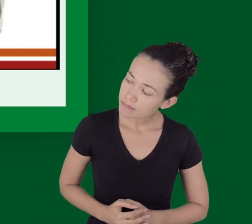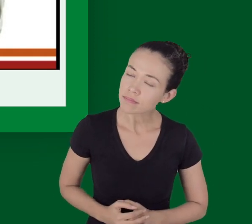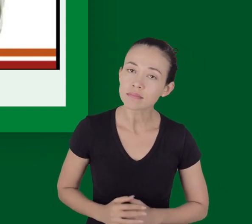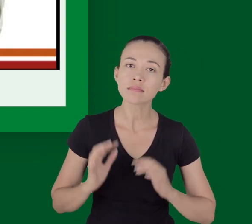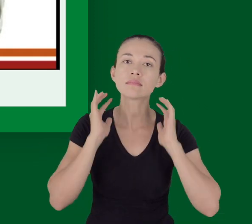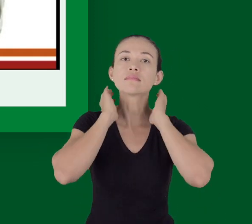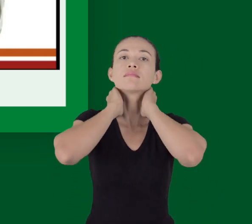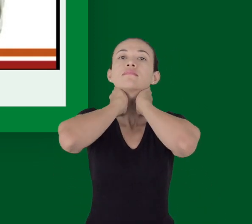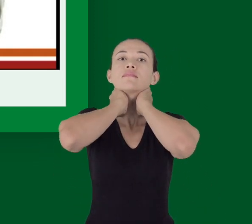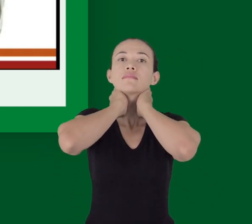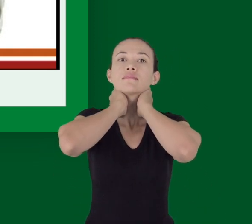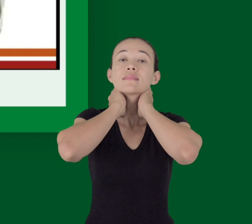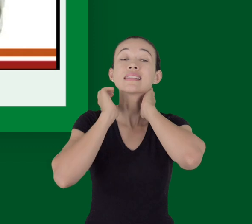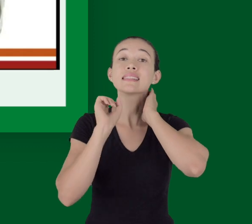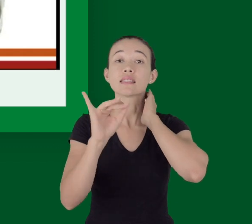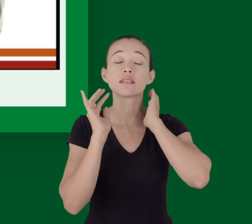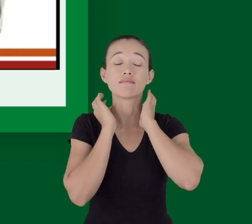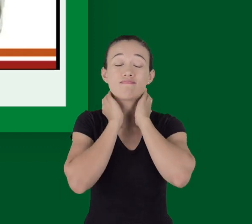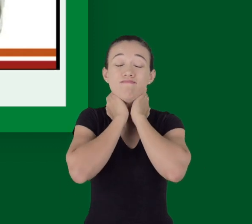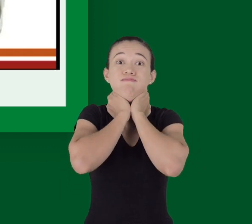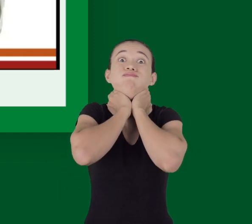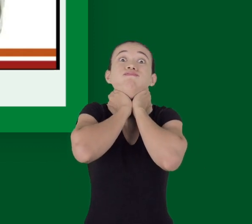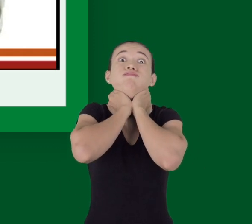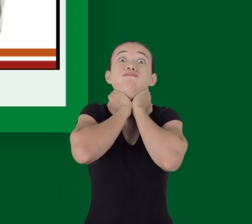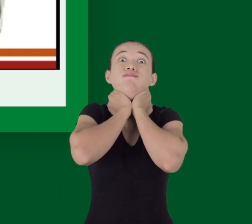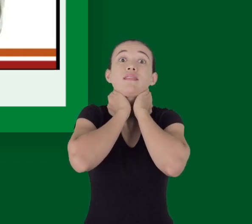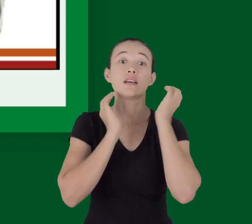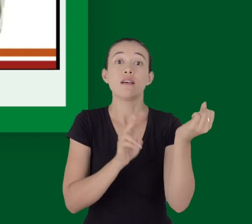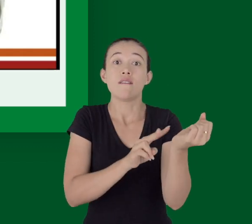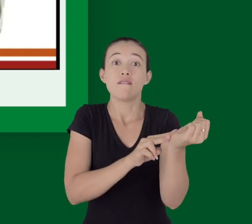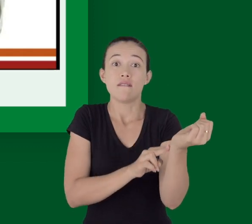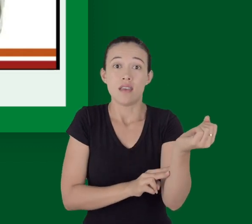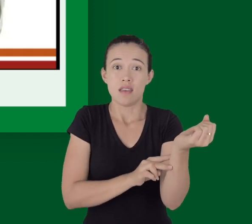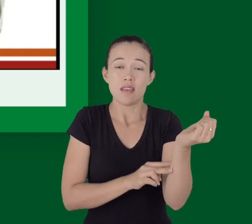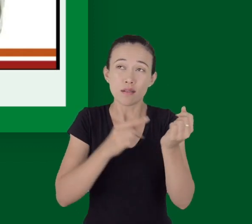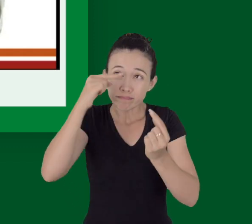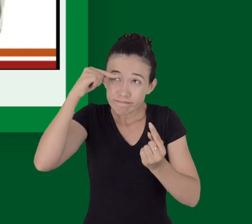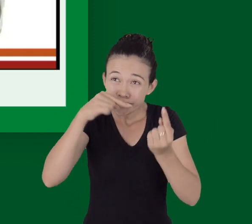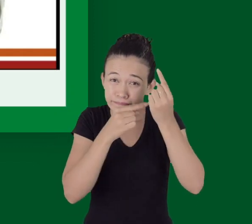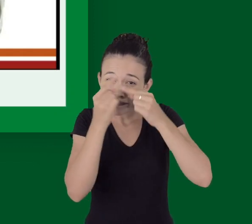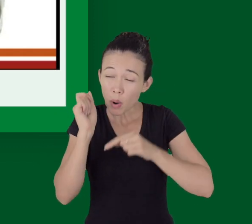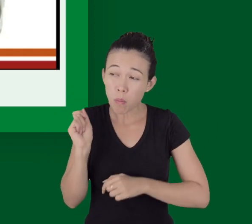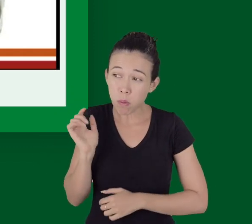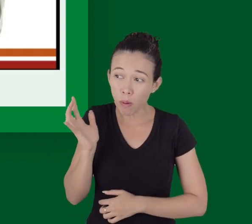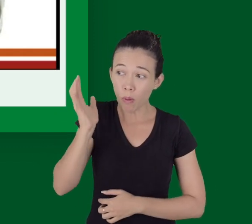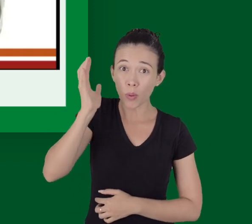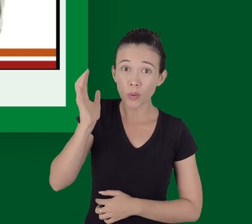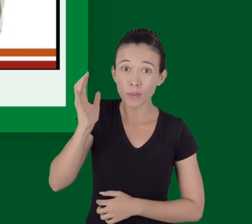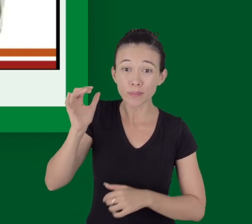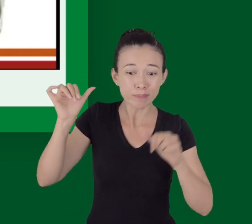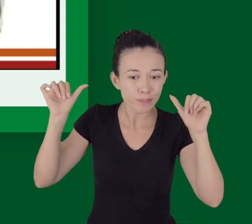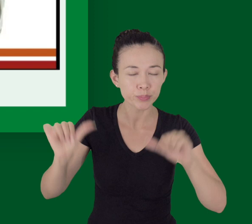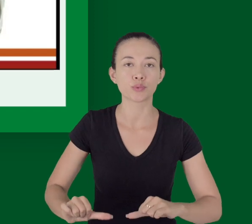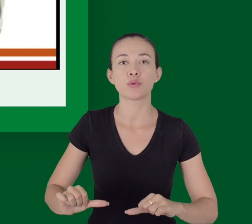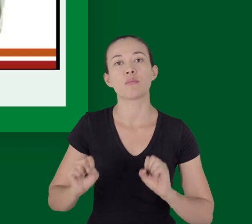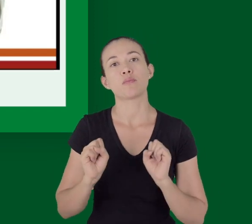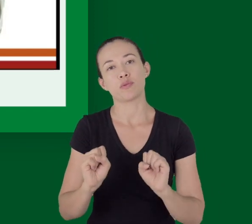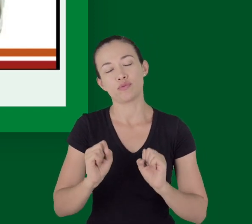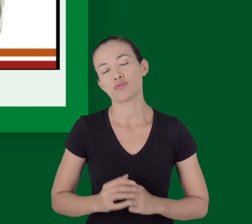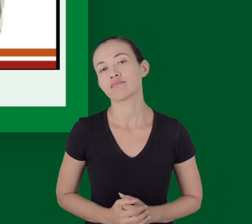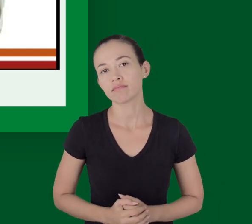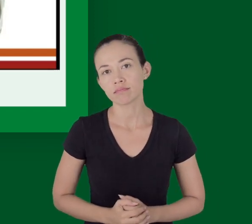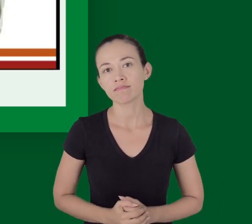pode comprometer a drenagem cerebral. Ele não compromete a irrigação, aquilo que nós vimos lá. Então,